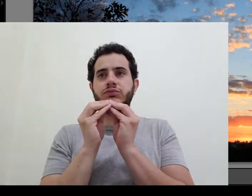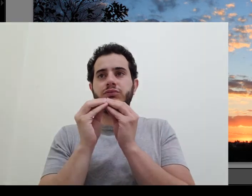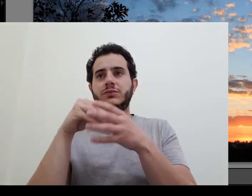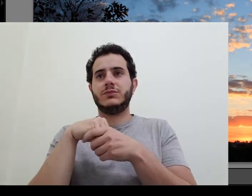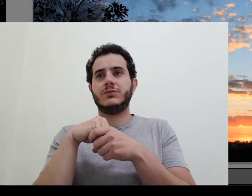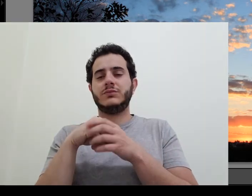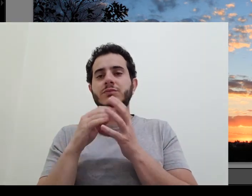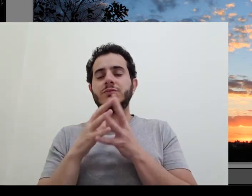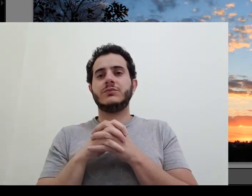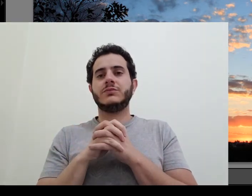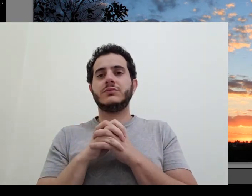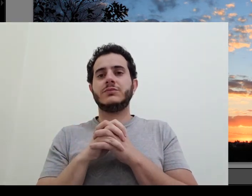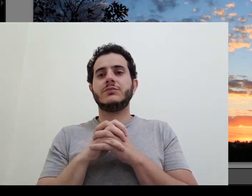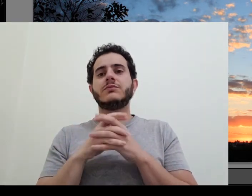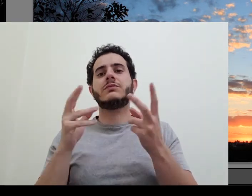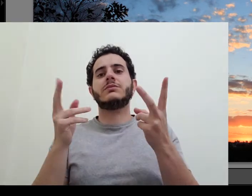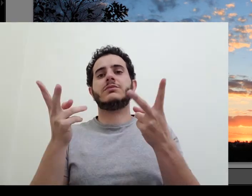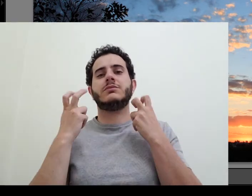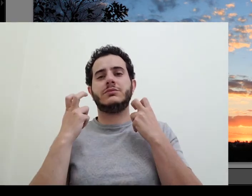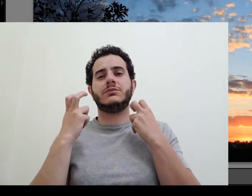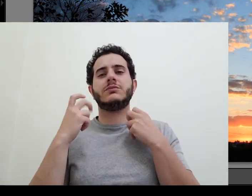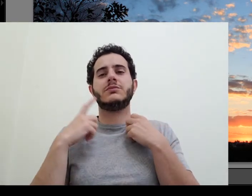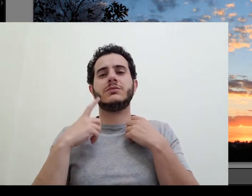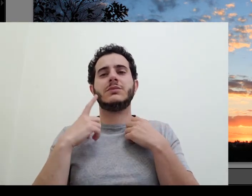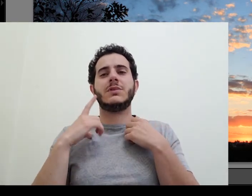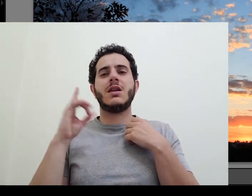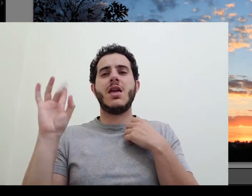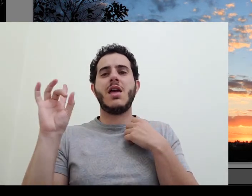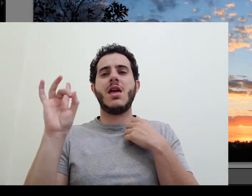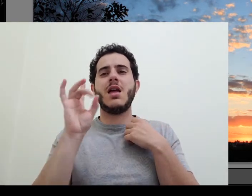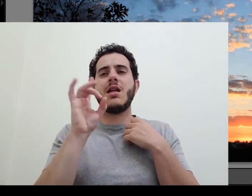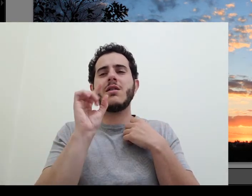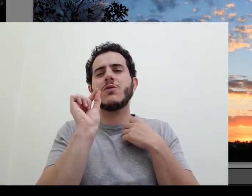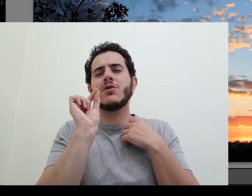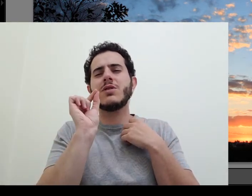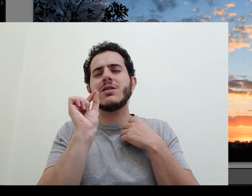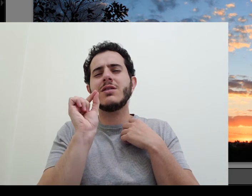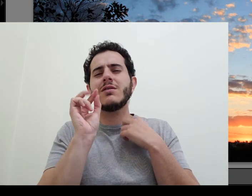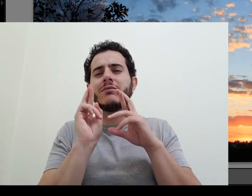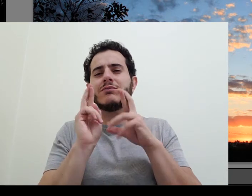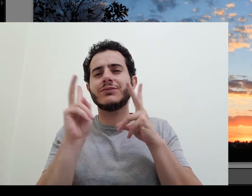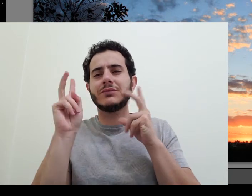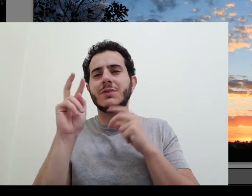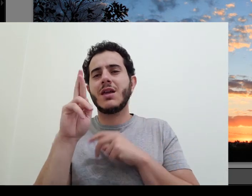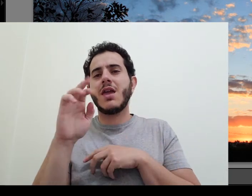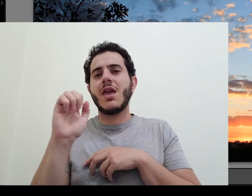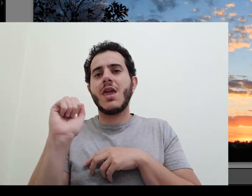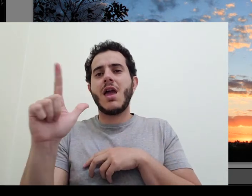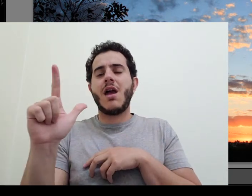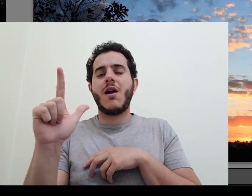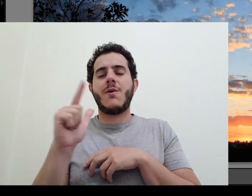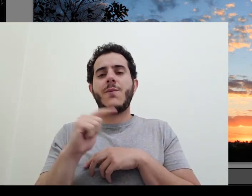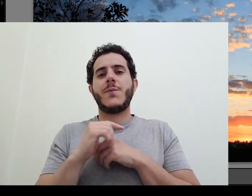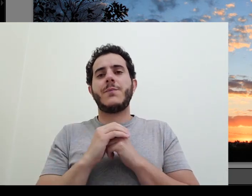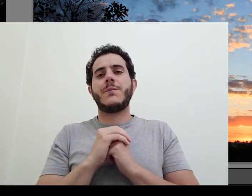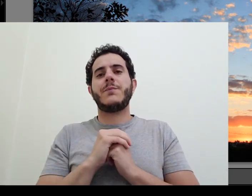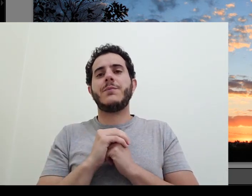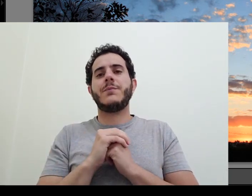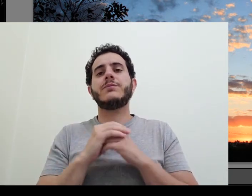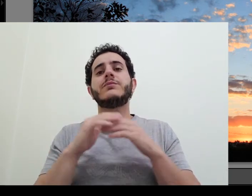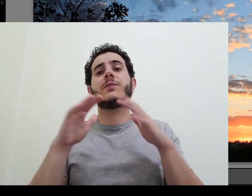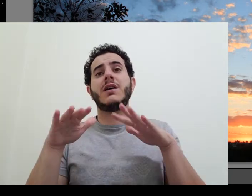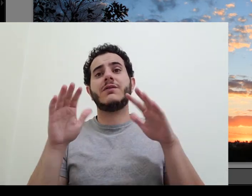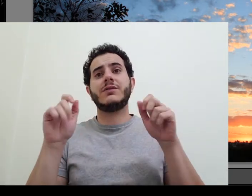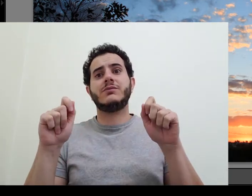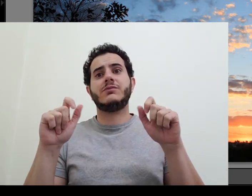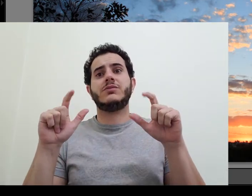tá, um pouco, você pode definir isso na sua câmera. Ela abre, aumenta um pouquinho os realces, ela algumas vezes